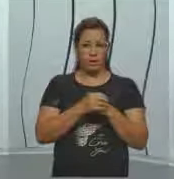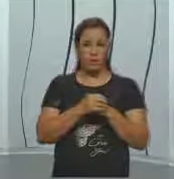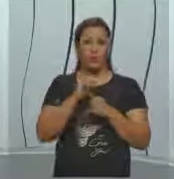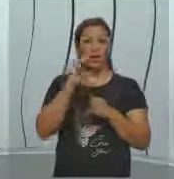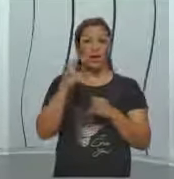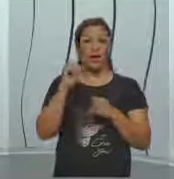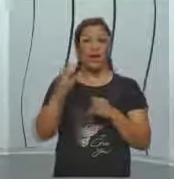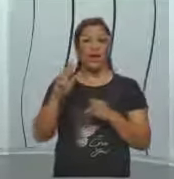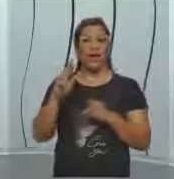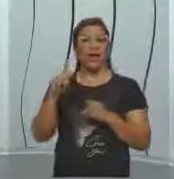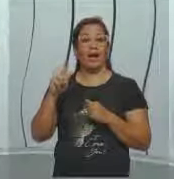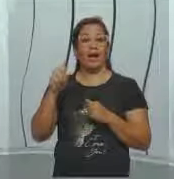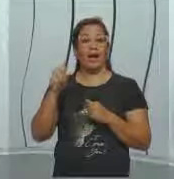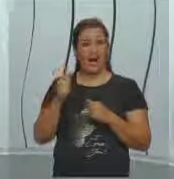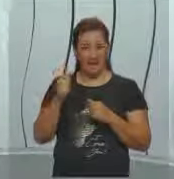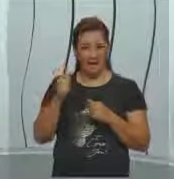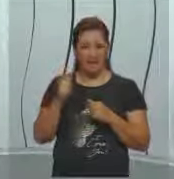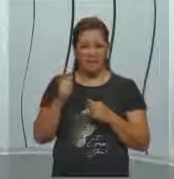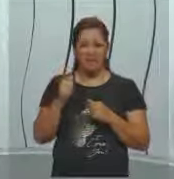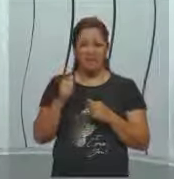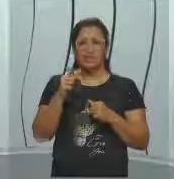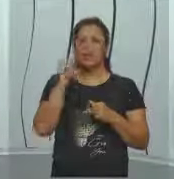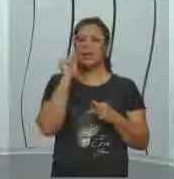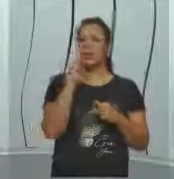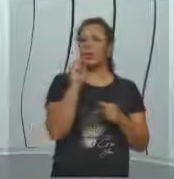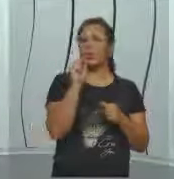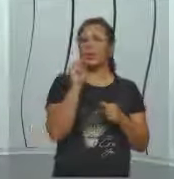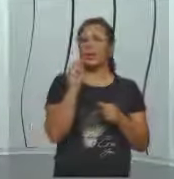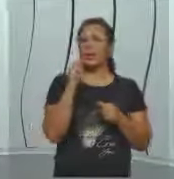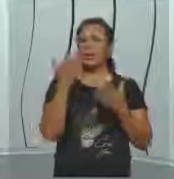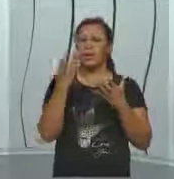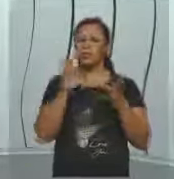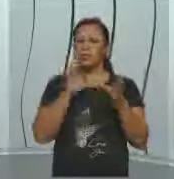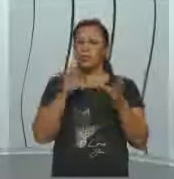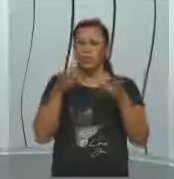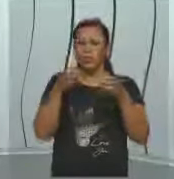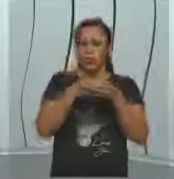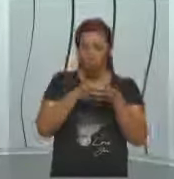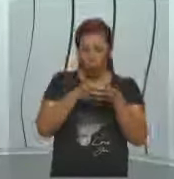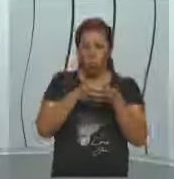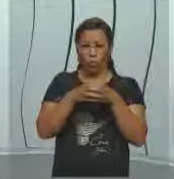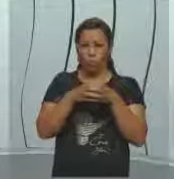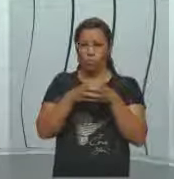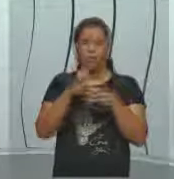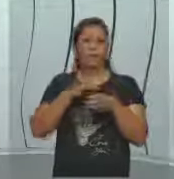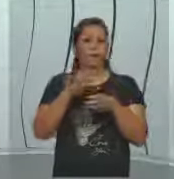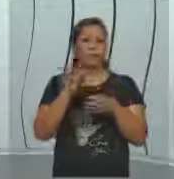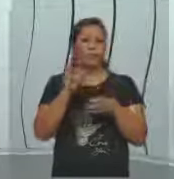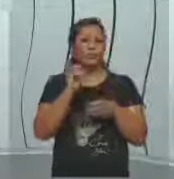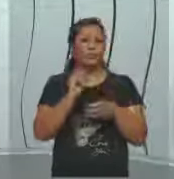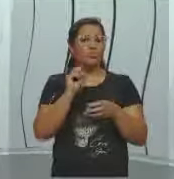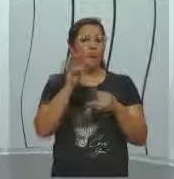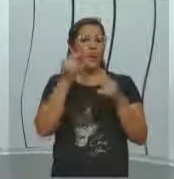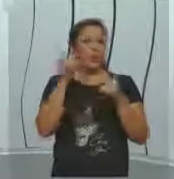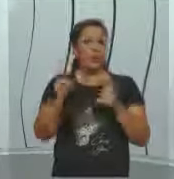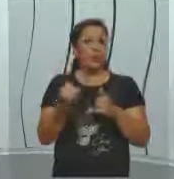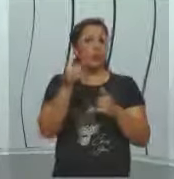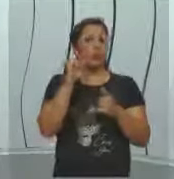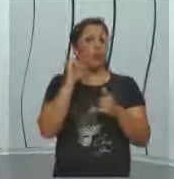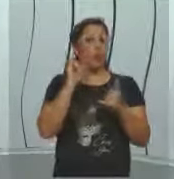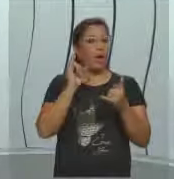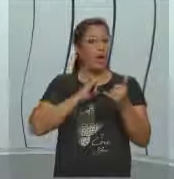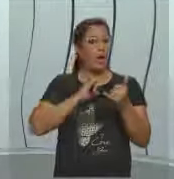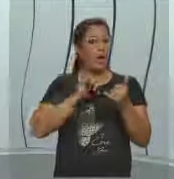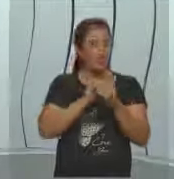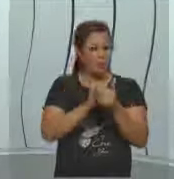carga. A carga, pessoal, é o elemento ou o conjunto de elementos que vai utilizar da energia elétrica